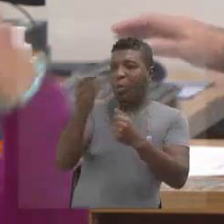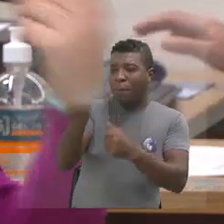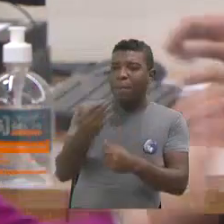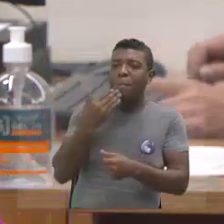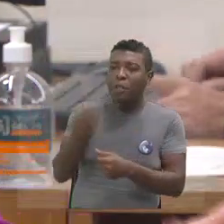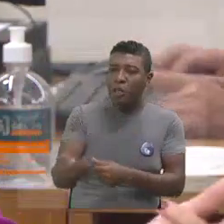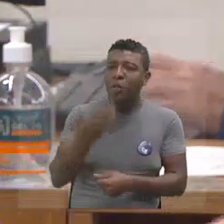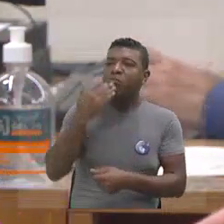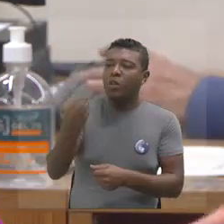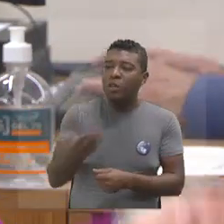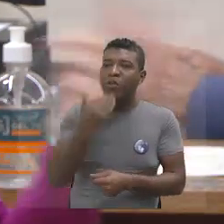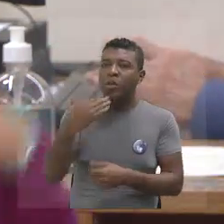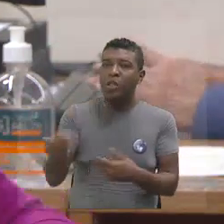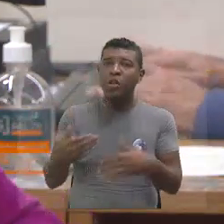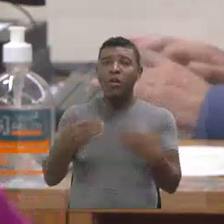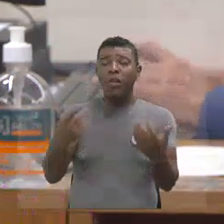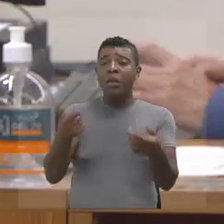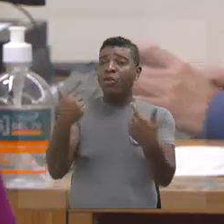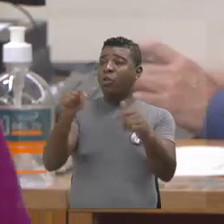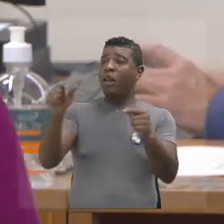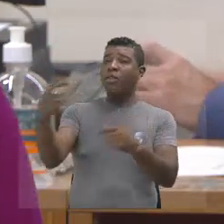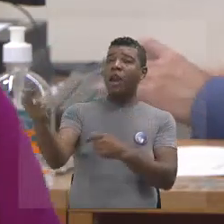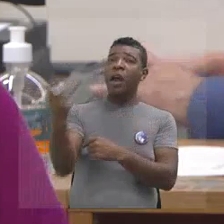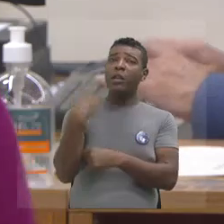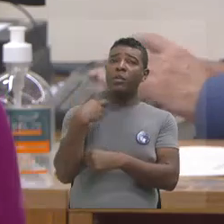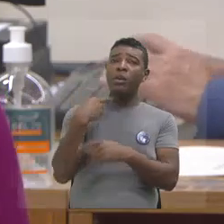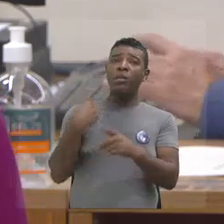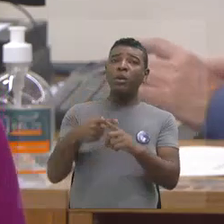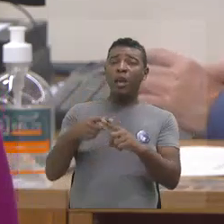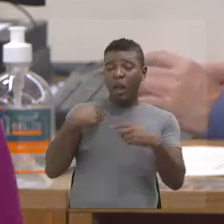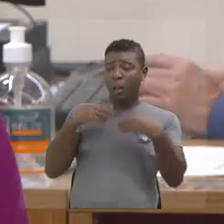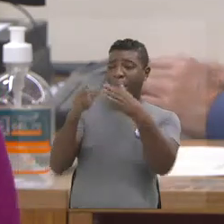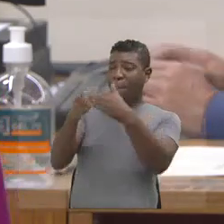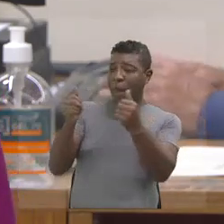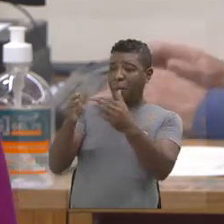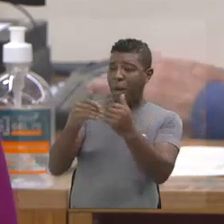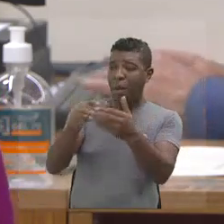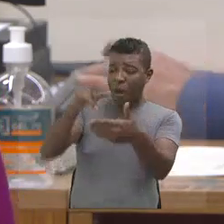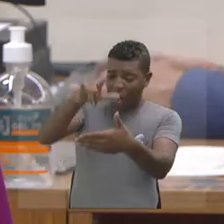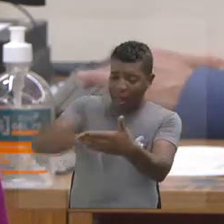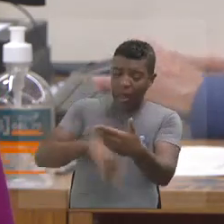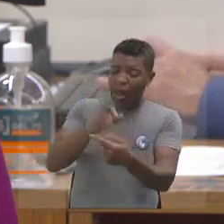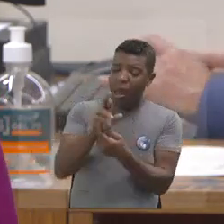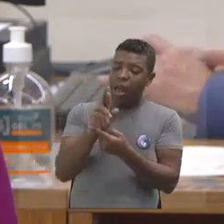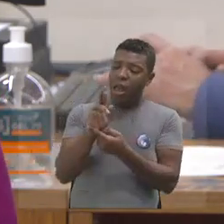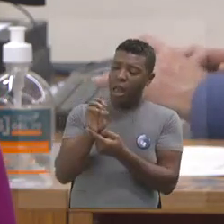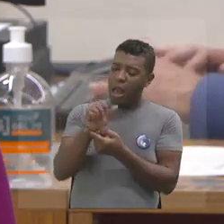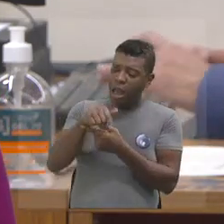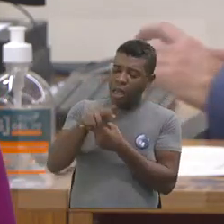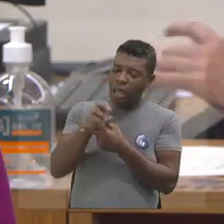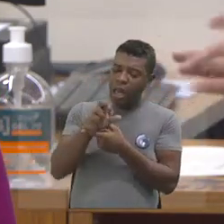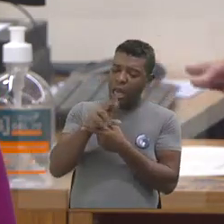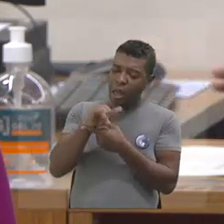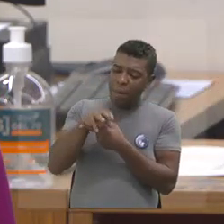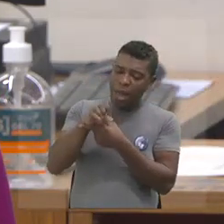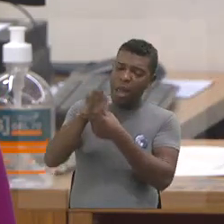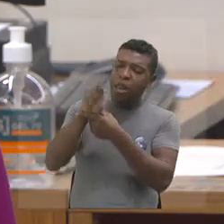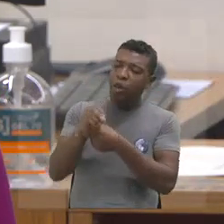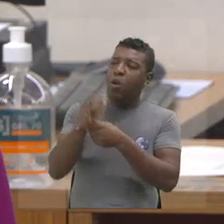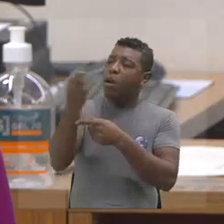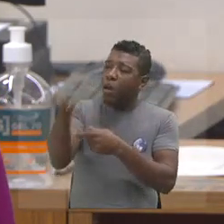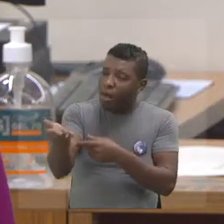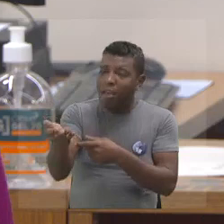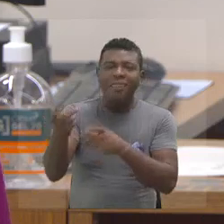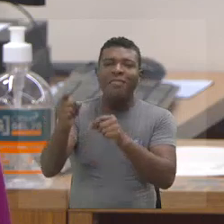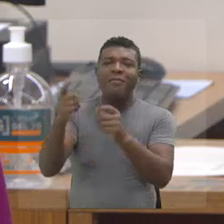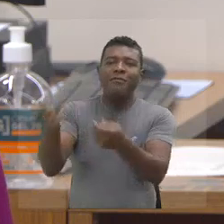sequer a condição de ter a resposta formal porque os requerimentos do último Assembleia fiscaliza pelo menos os meus é que eu apresentei não foram não